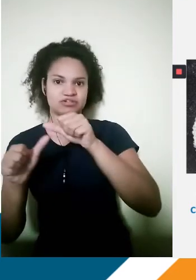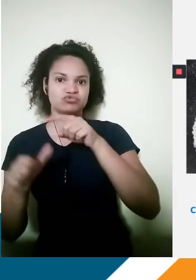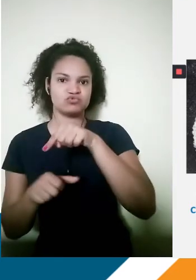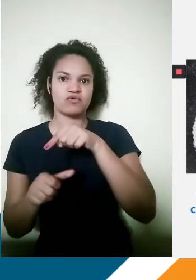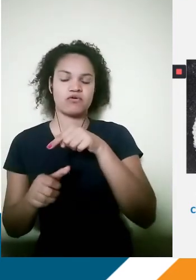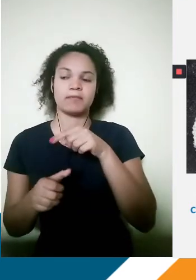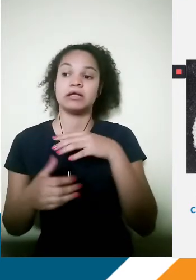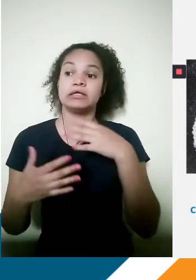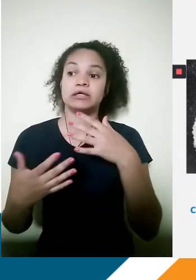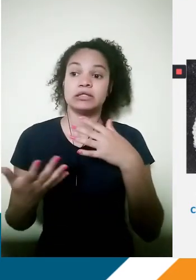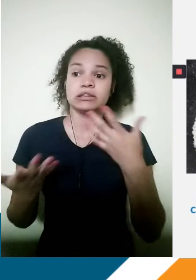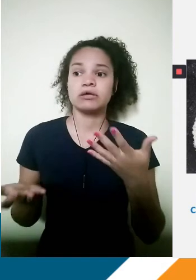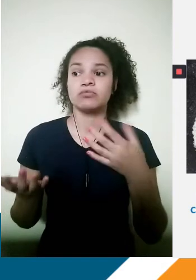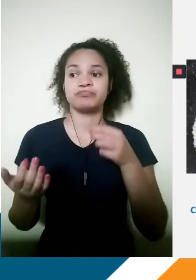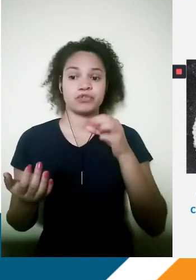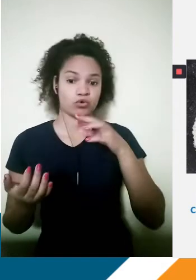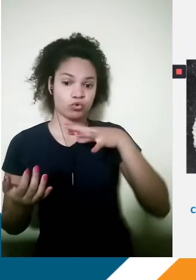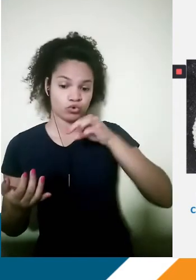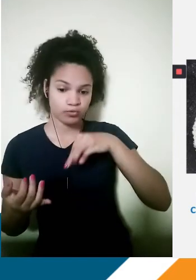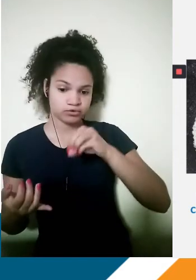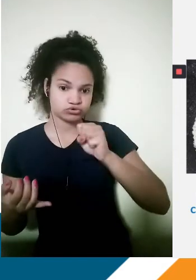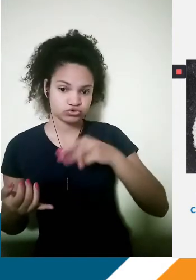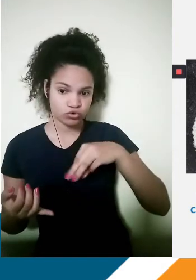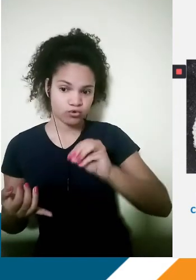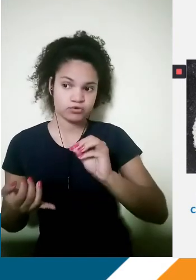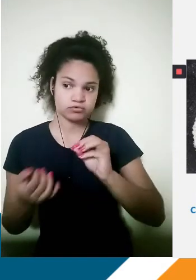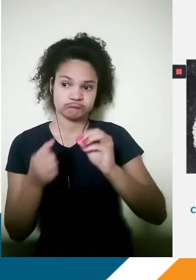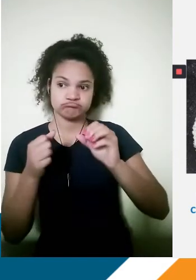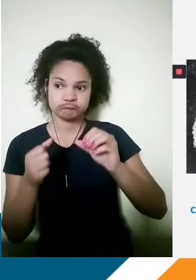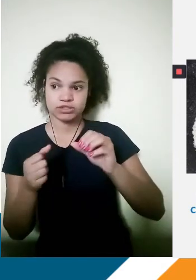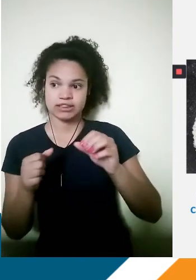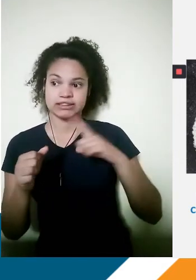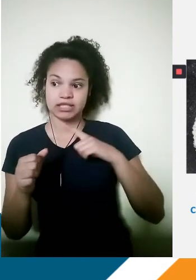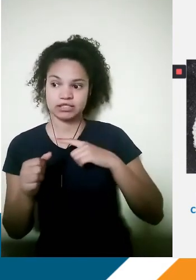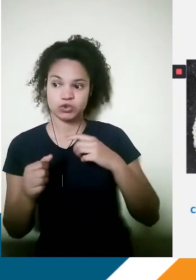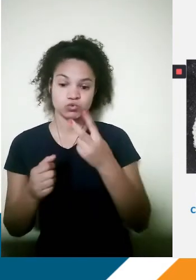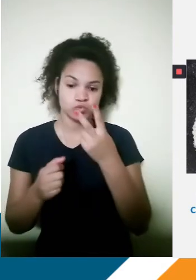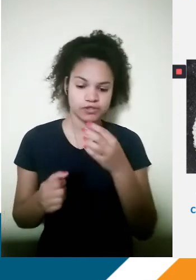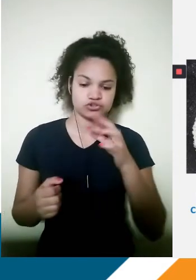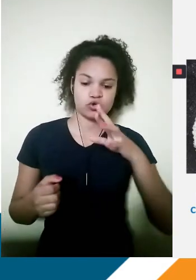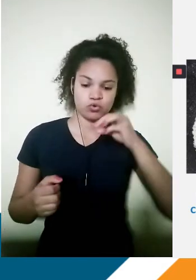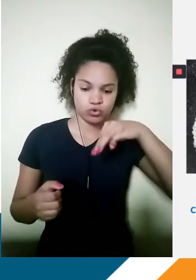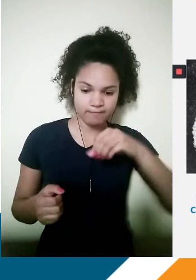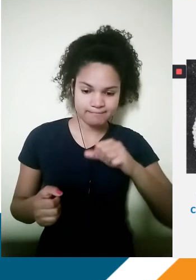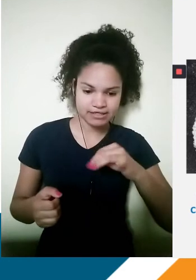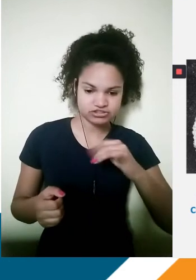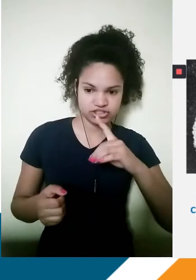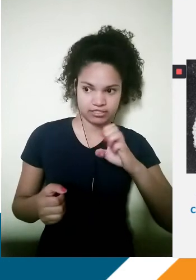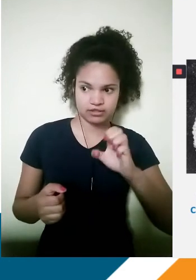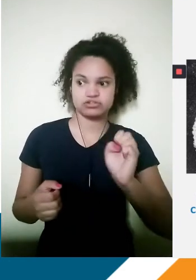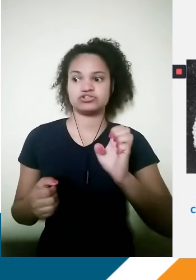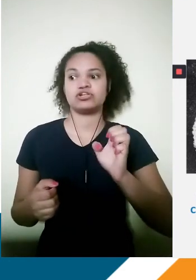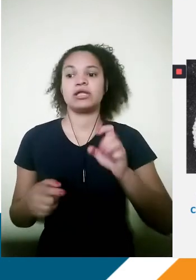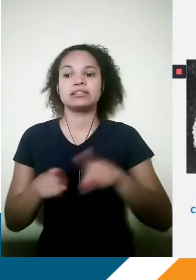Então, a formação do cromossomo, com duas cromátides, chamadas de cromátides irmãs, a formação do centrômero,